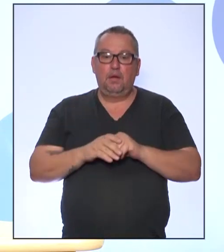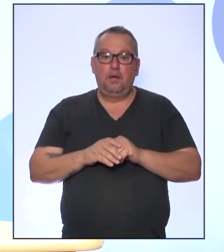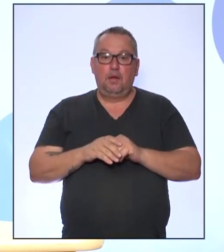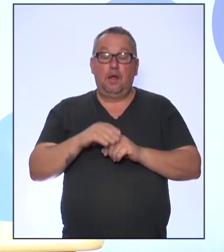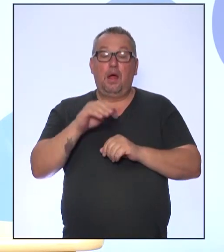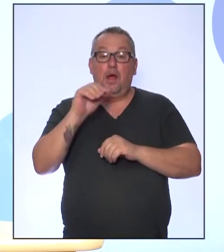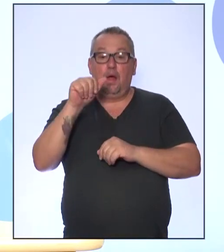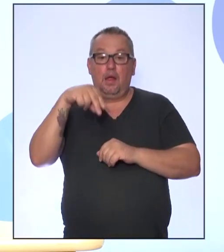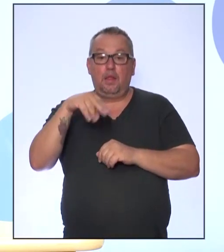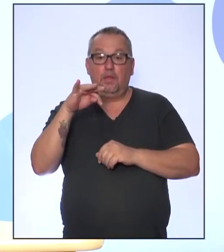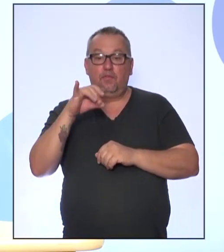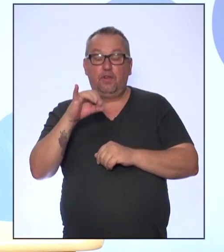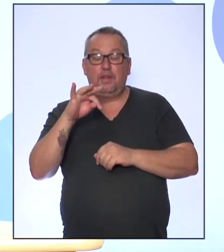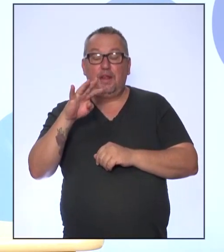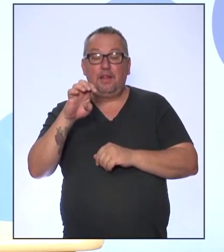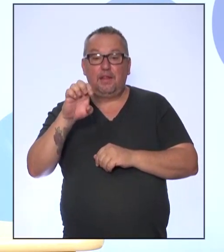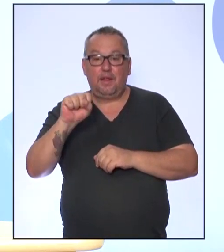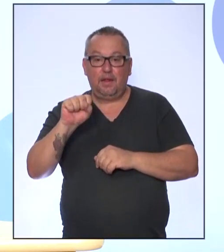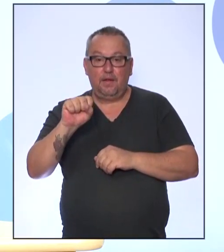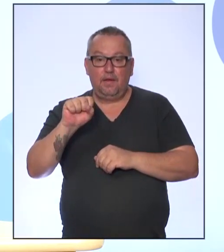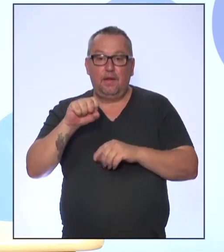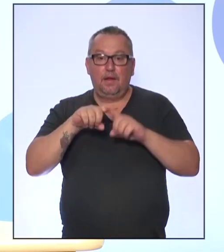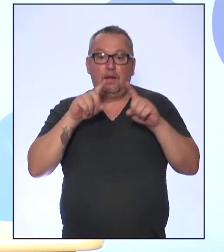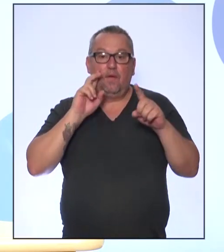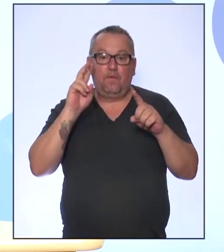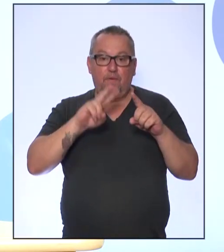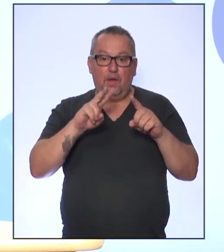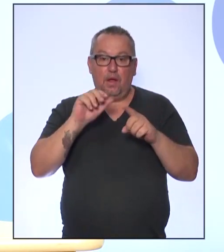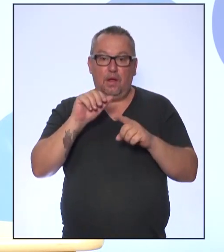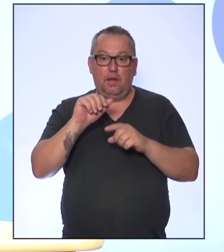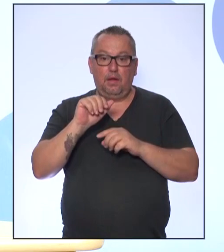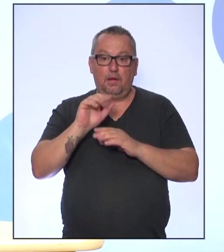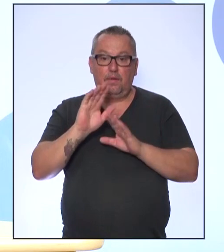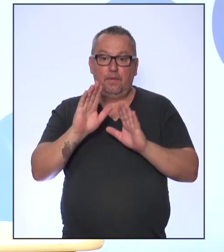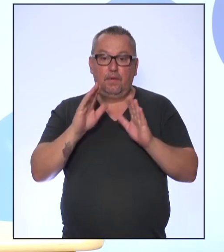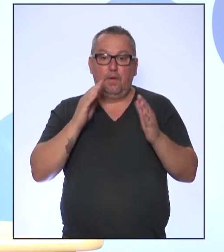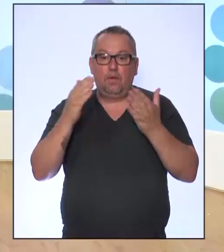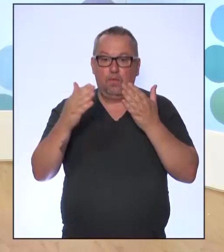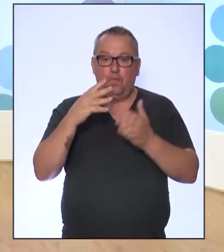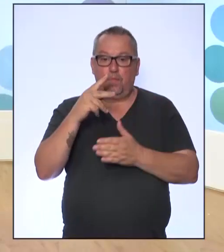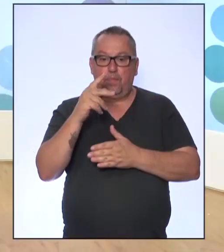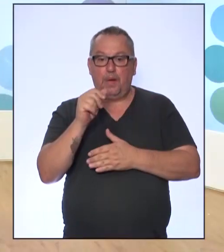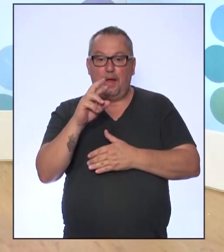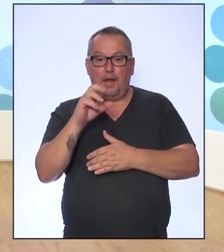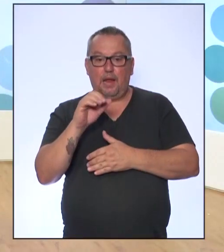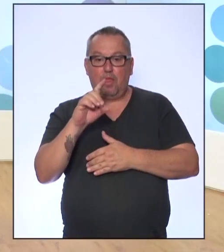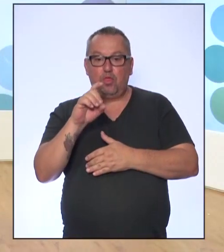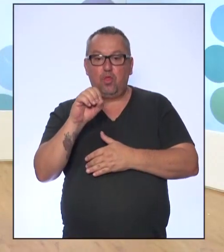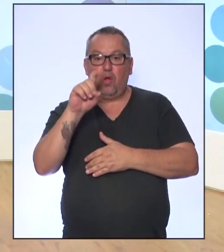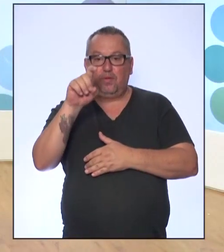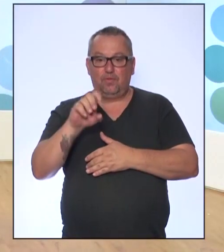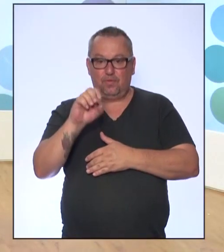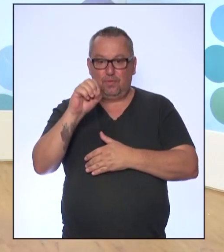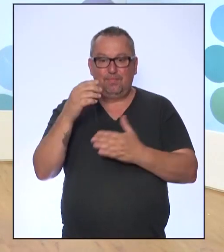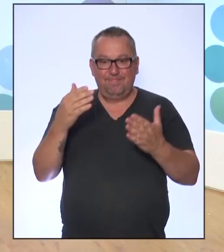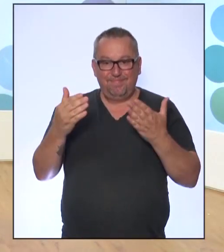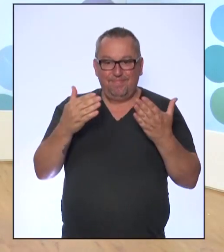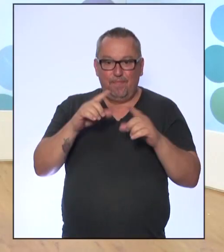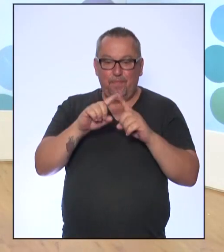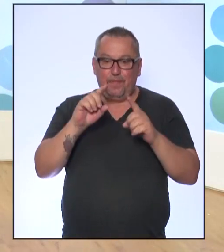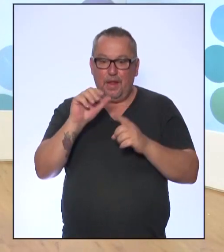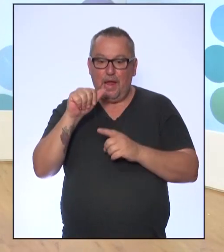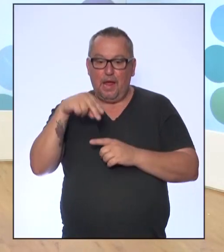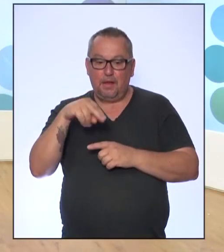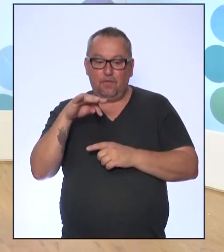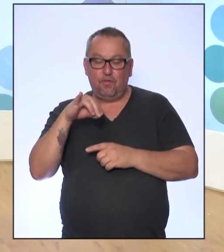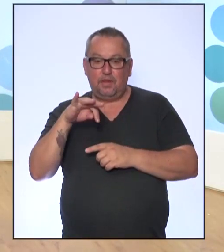mas a gente vai entrar no antítese agora, tá? Então, ambiguidade não. Com paradoxo. Isso, perfeito, paradoxo. A antítese, eu tenho uma